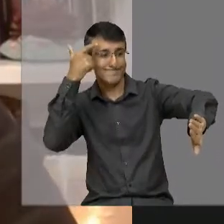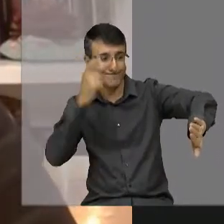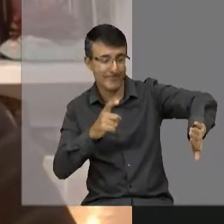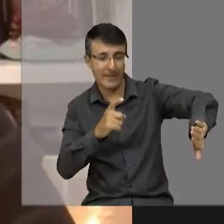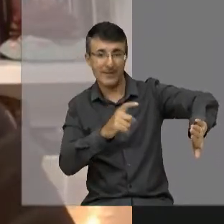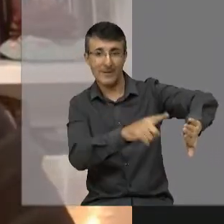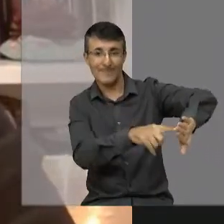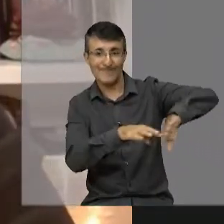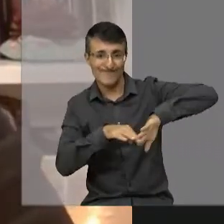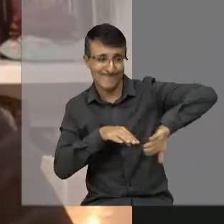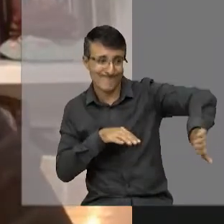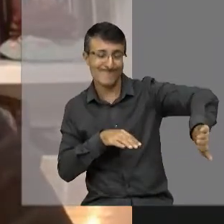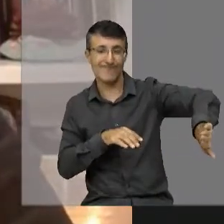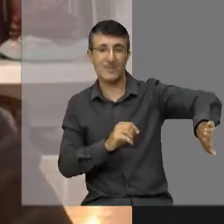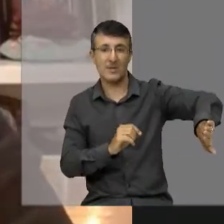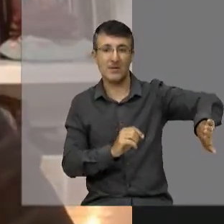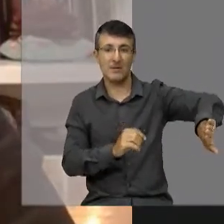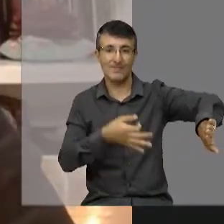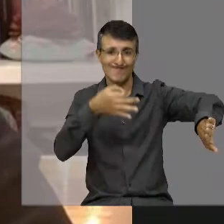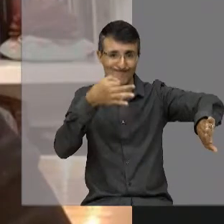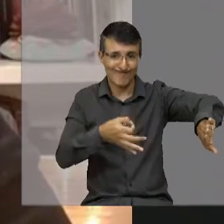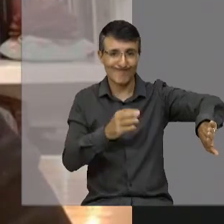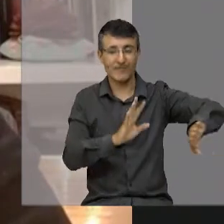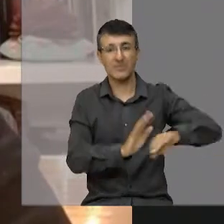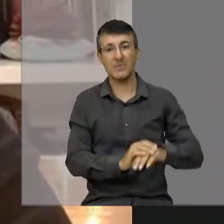muito insegura e, infelizmente, ela ainda continua